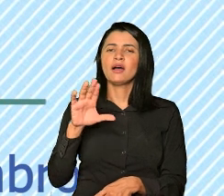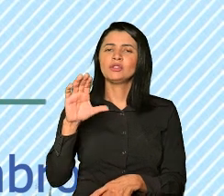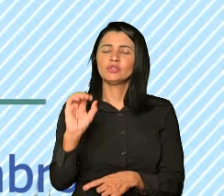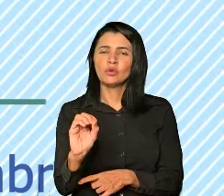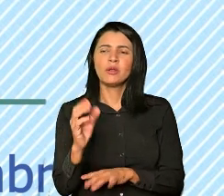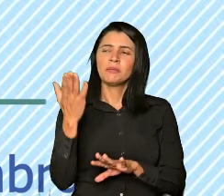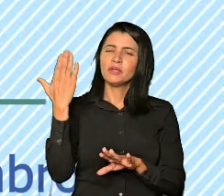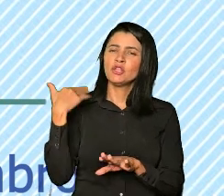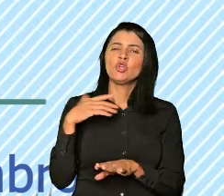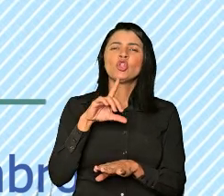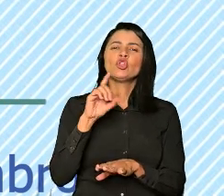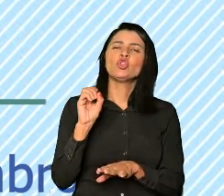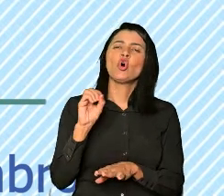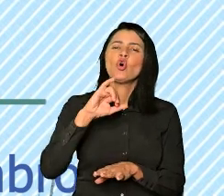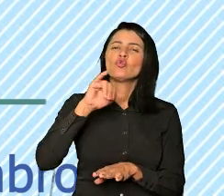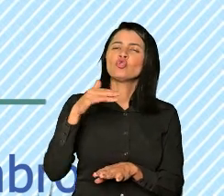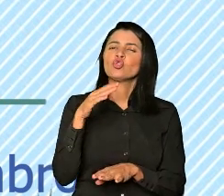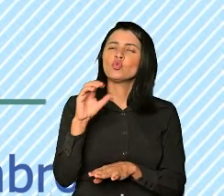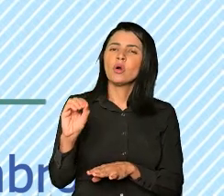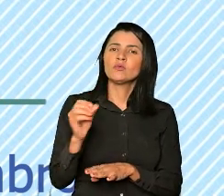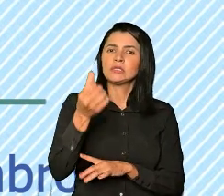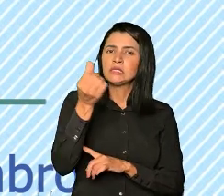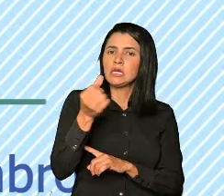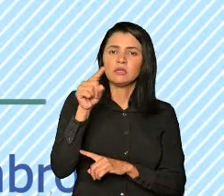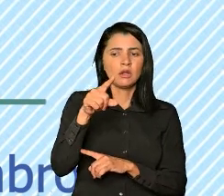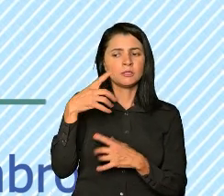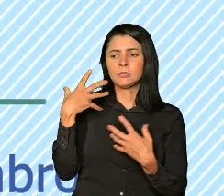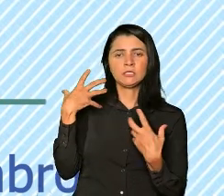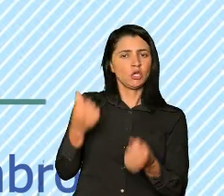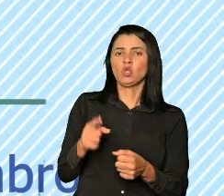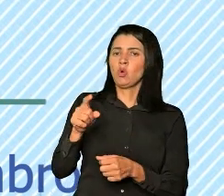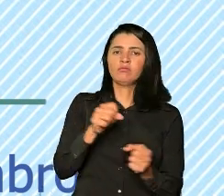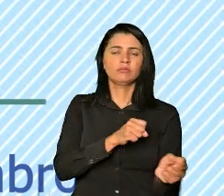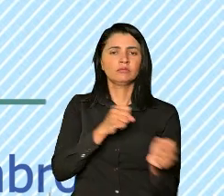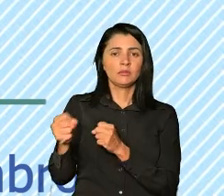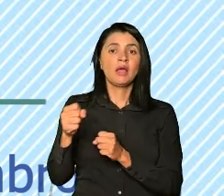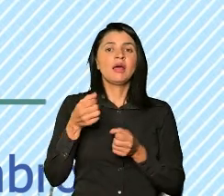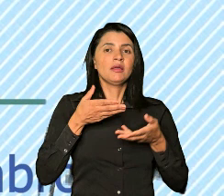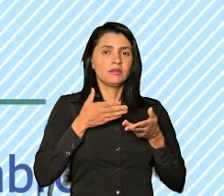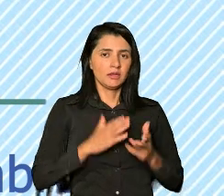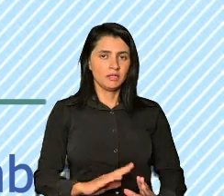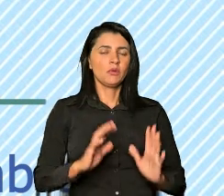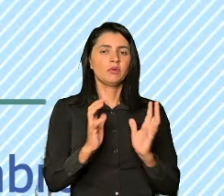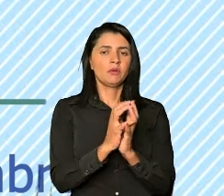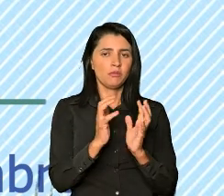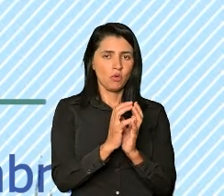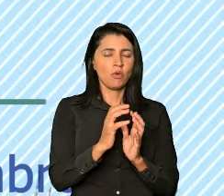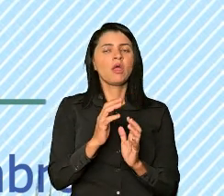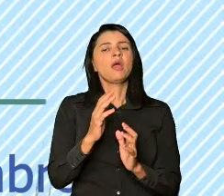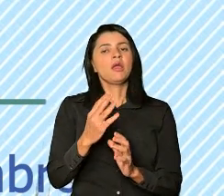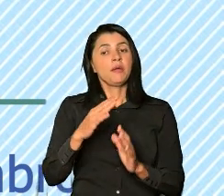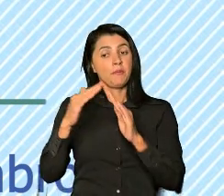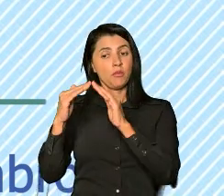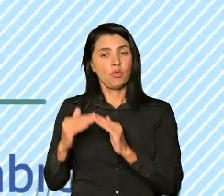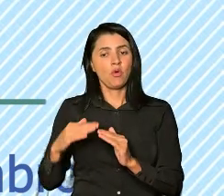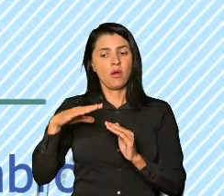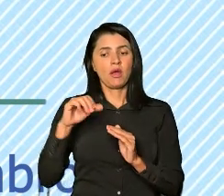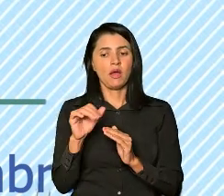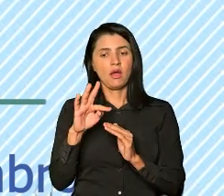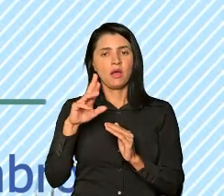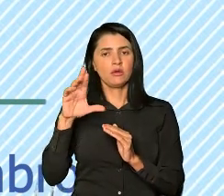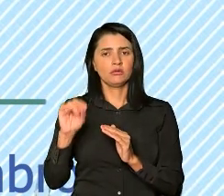VI, não aceitou o poder de Dom João VI. Essa mulher nasceu em Pernambuco, mas morou no Crato, está a merecer uma